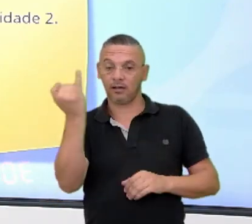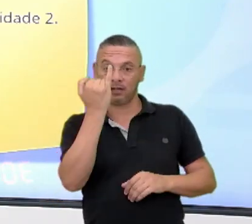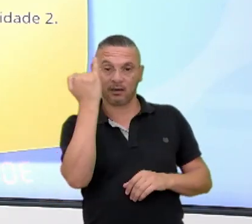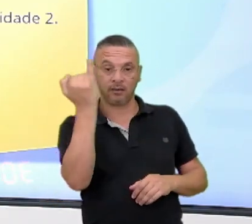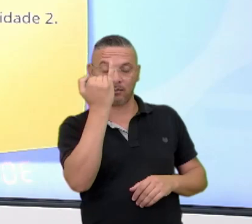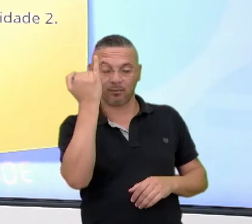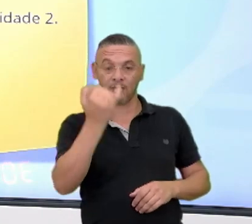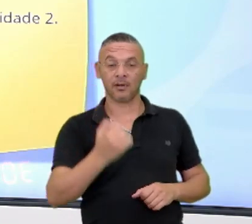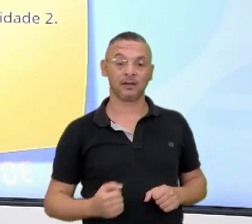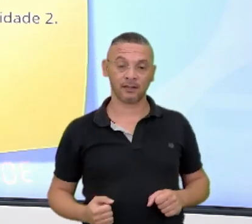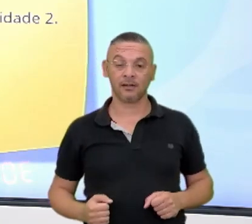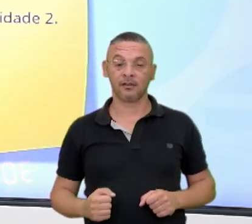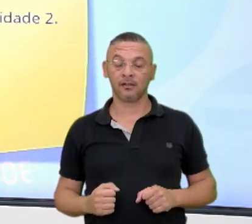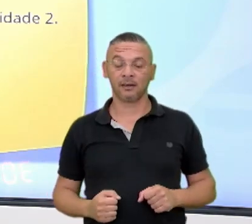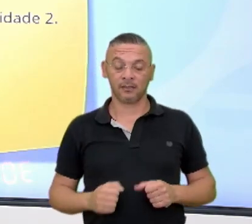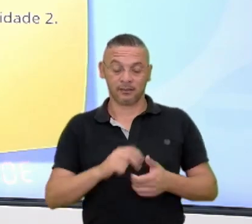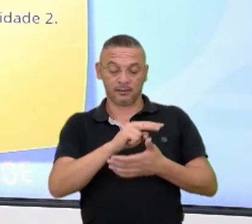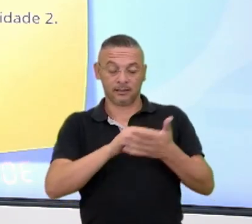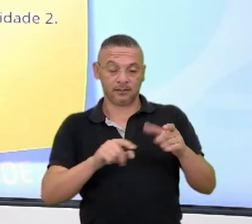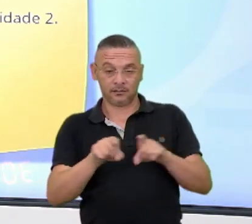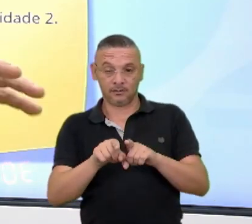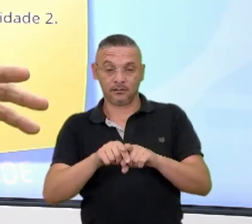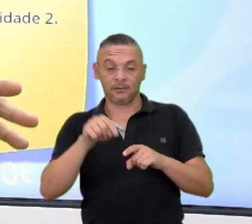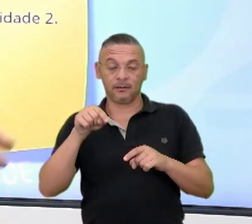usar uma outra imagem, ela seria